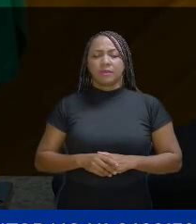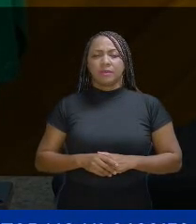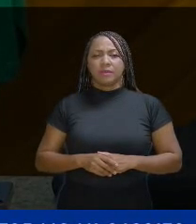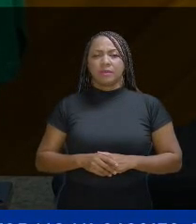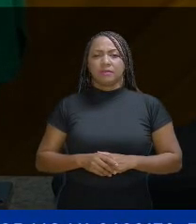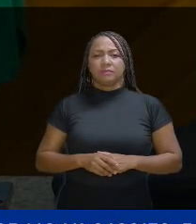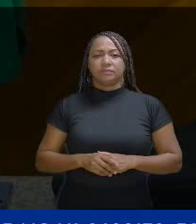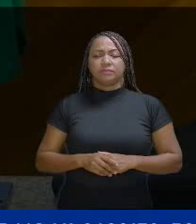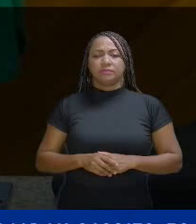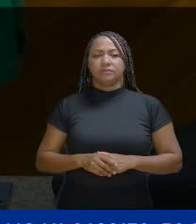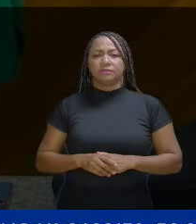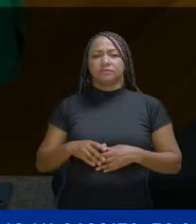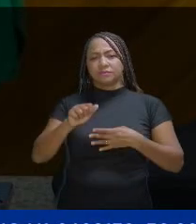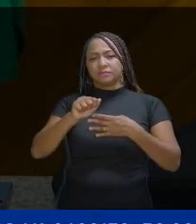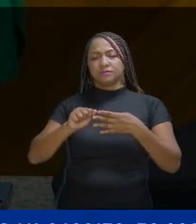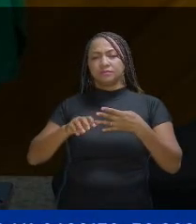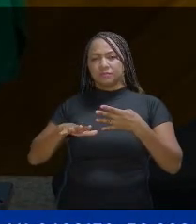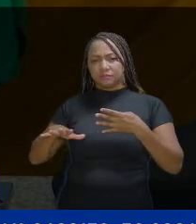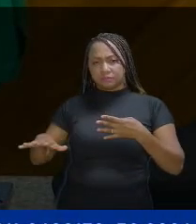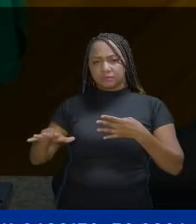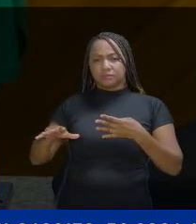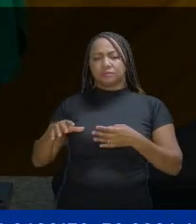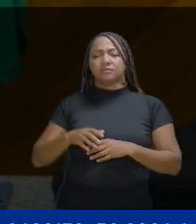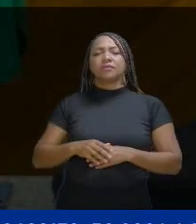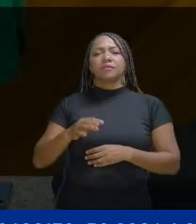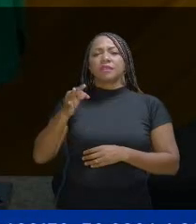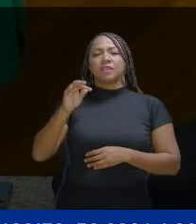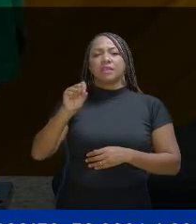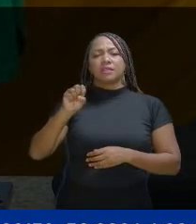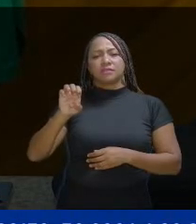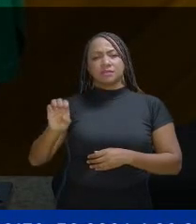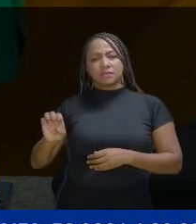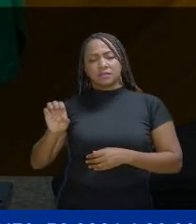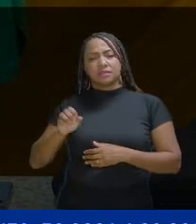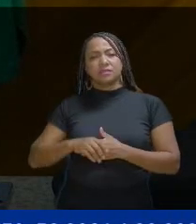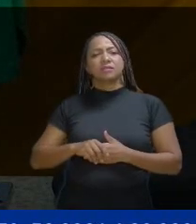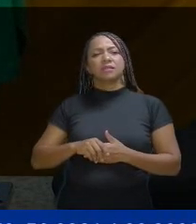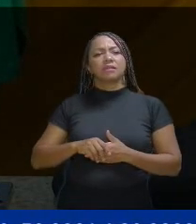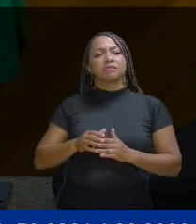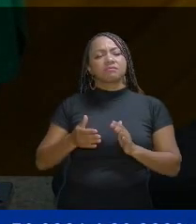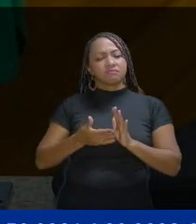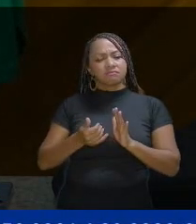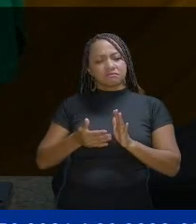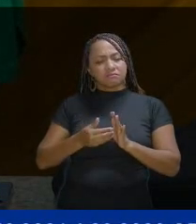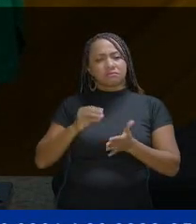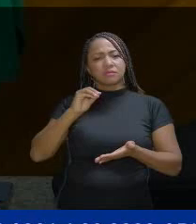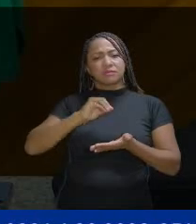Segundo a jurisprudência mais recente do TSE, essa omissão, a omissão